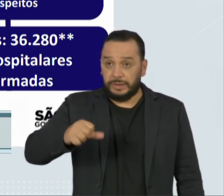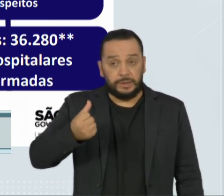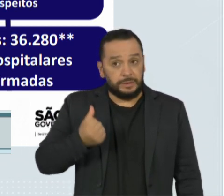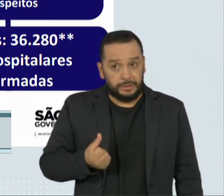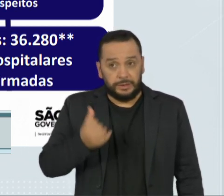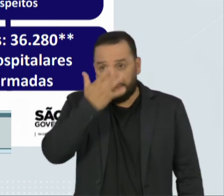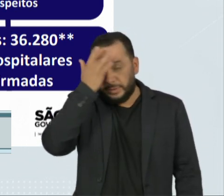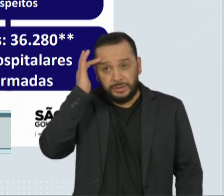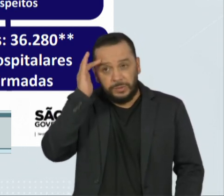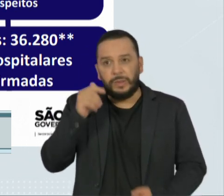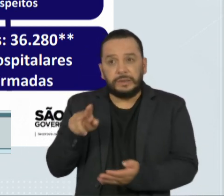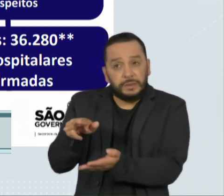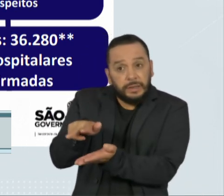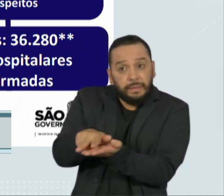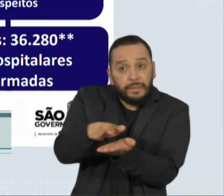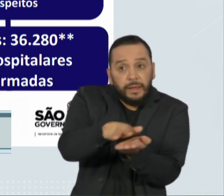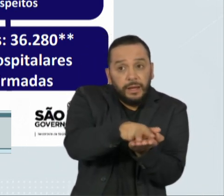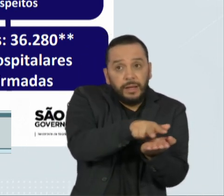4.996